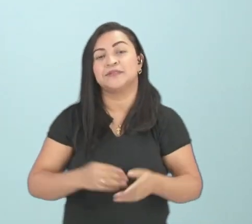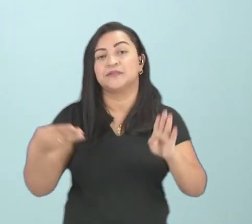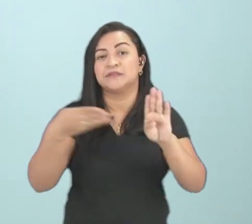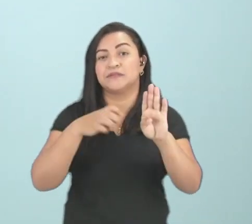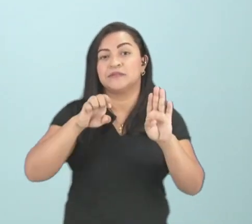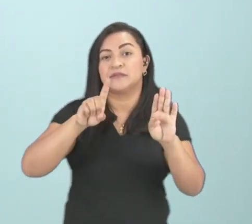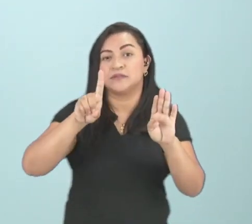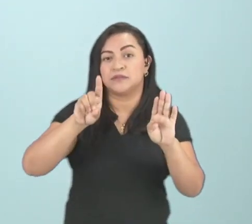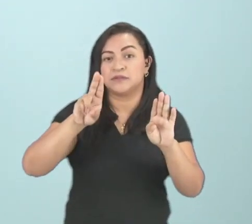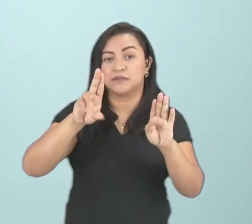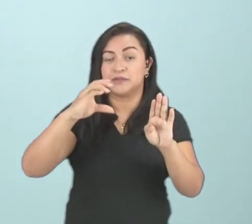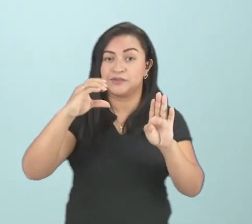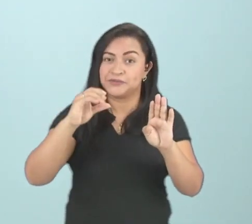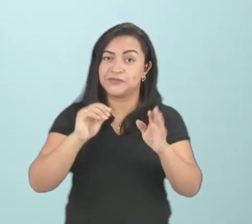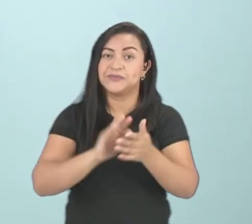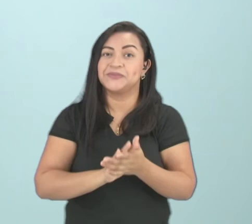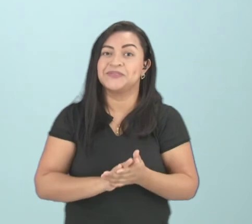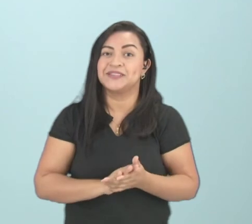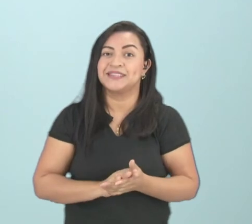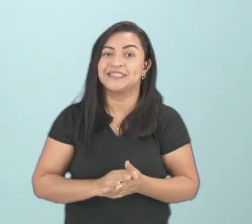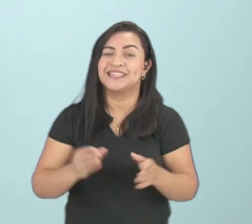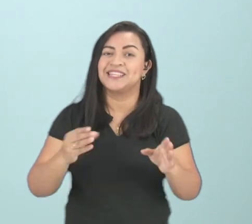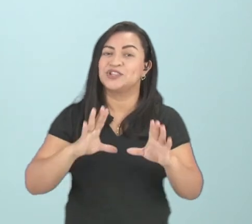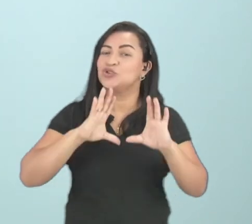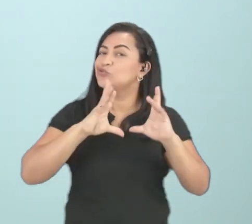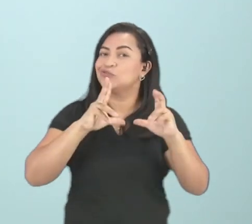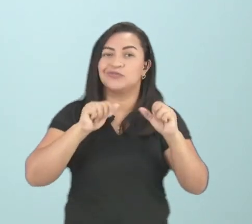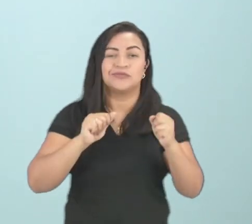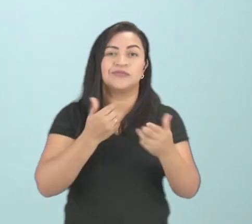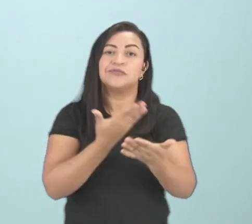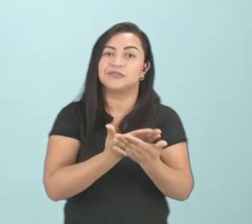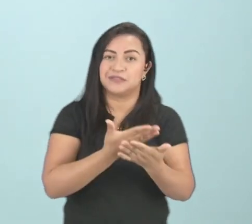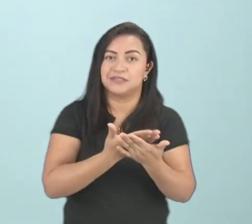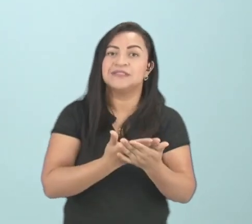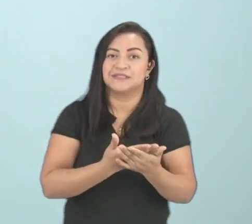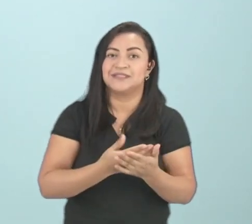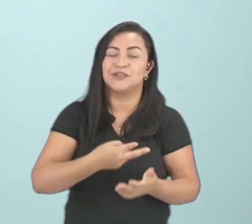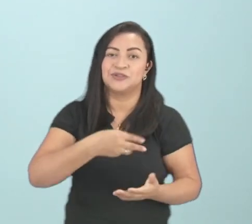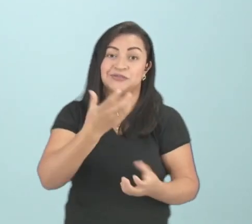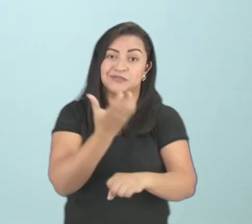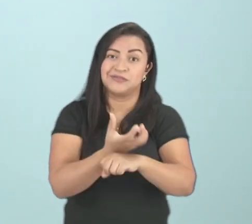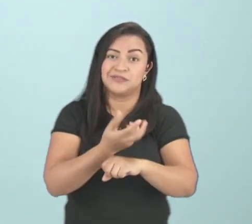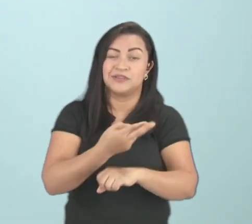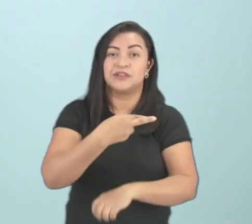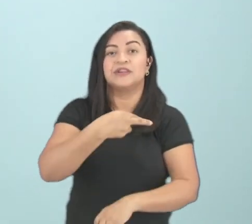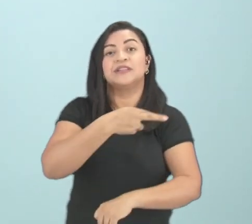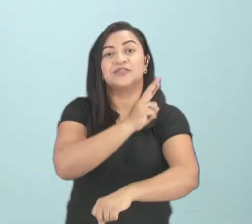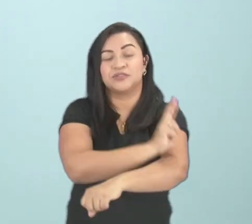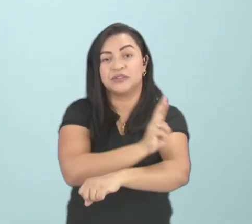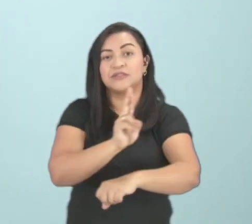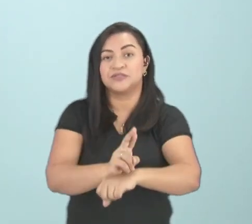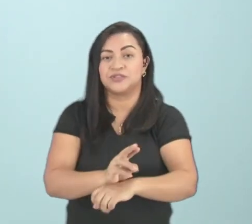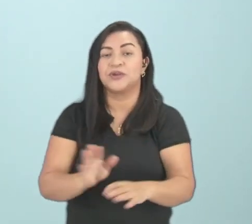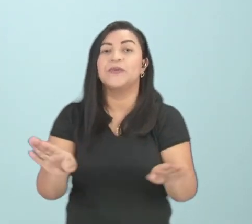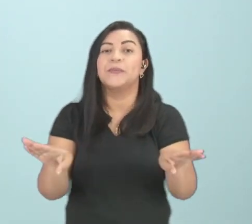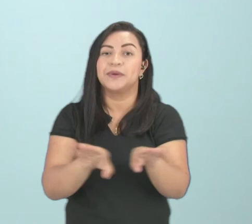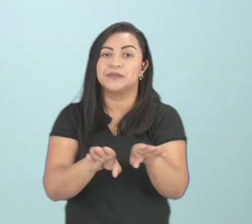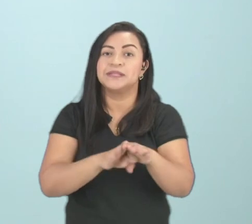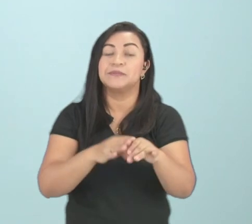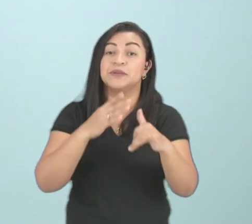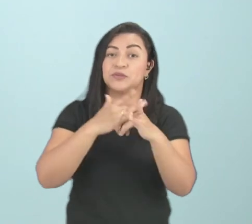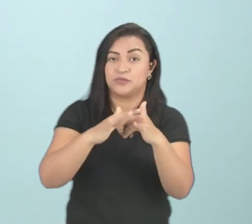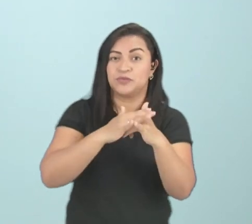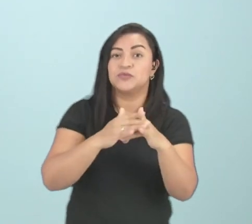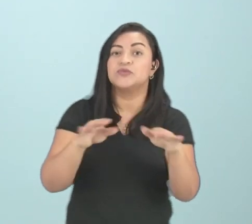Acesse a plataforma Eduque. Tem acesso a todo o conteúdo do 9º ano de ensino religioso. E também vamos estar no YouTube. Você pode